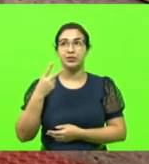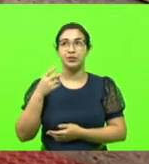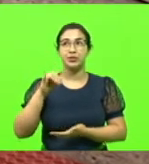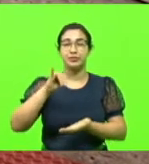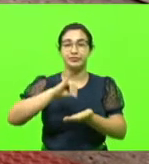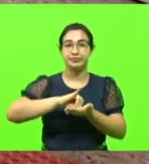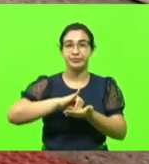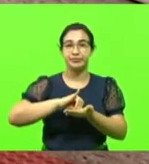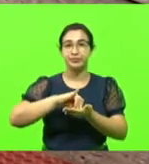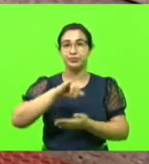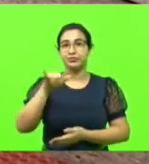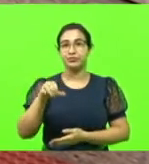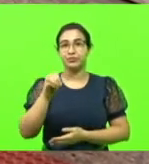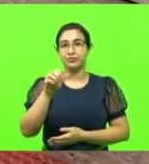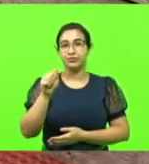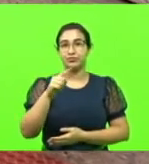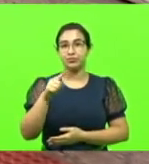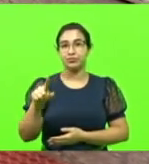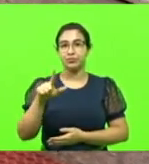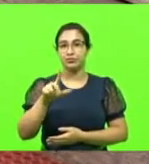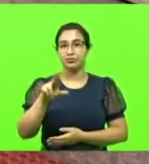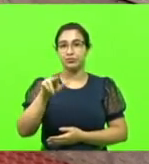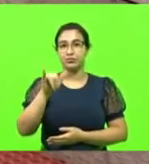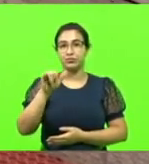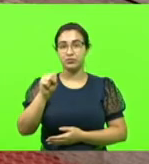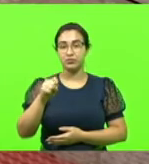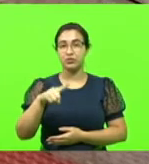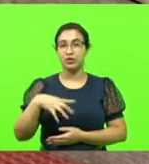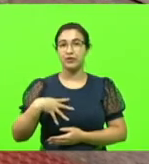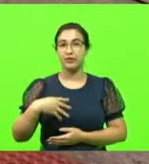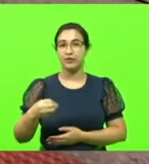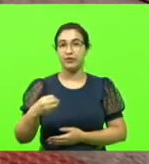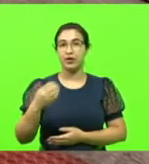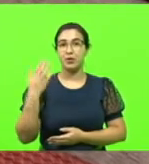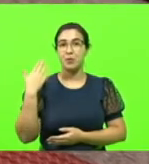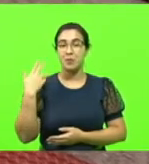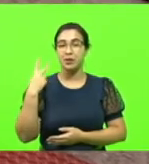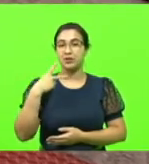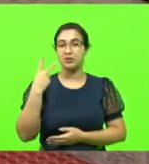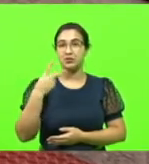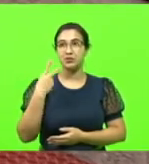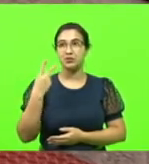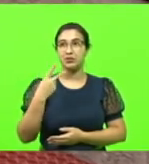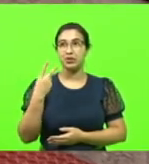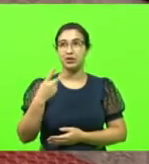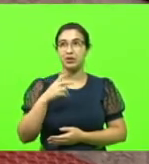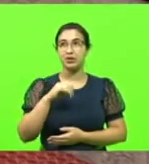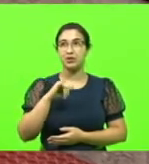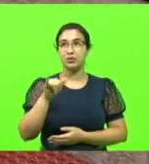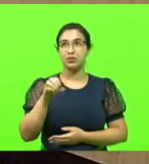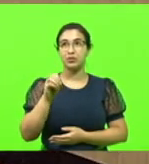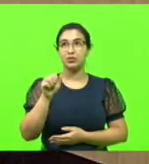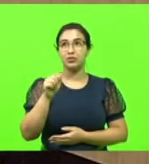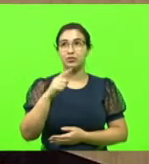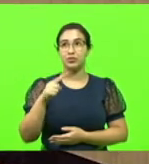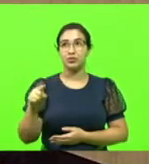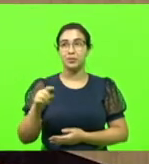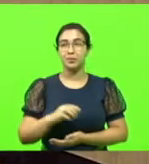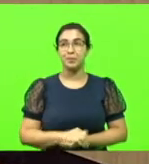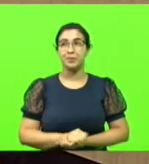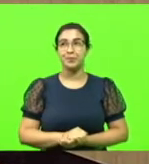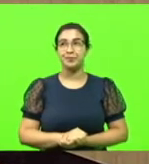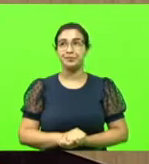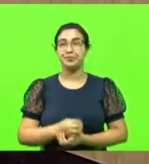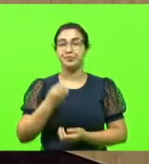Bega, que é filho também do ex-vereador João da Bega, que nos honra com sua presença aqui. Seja